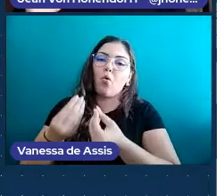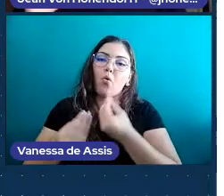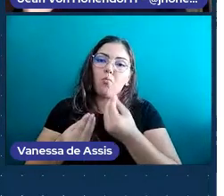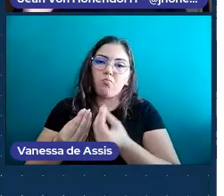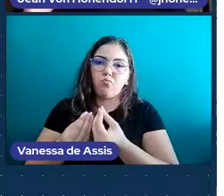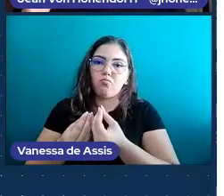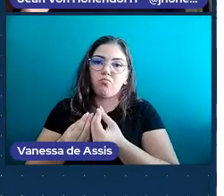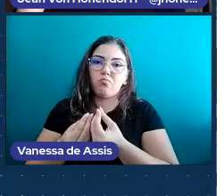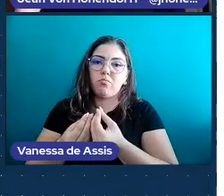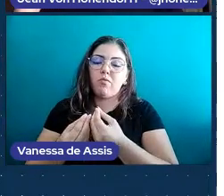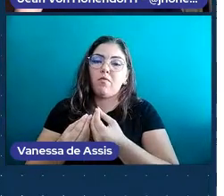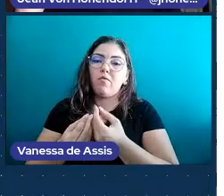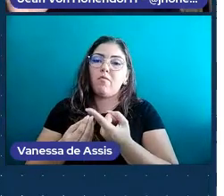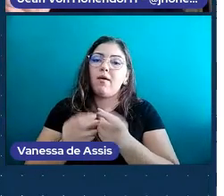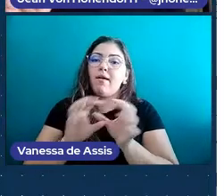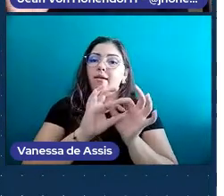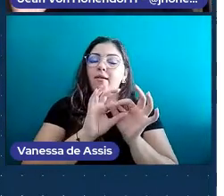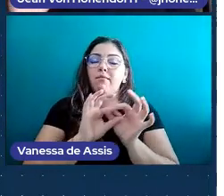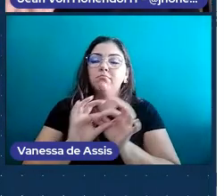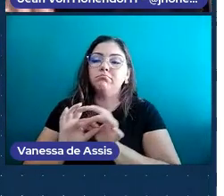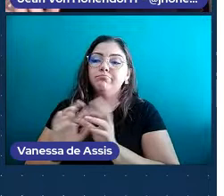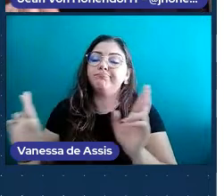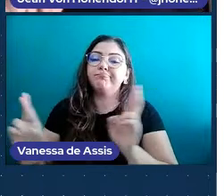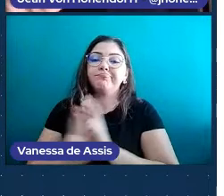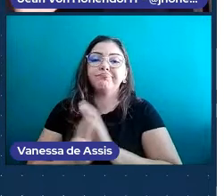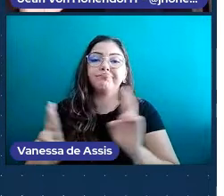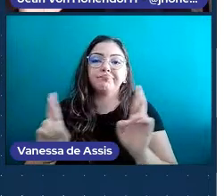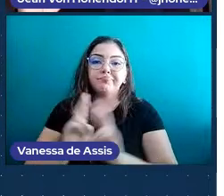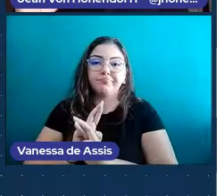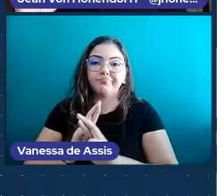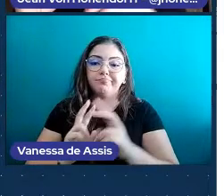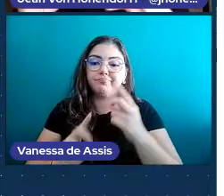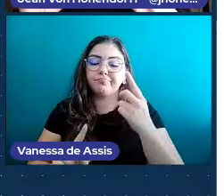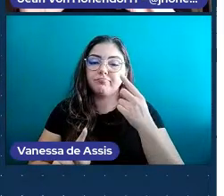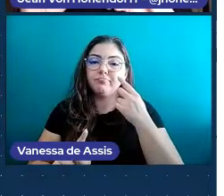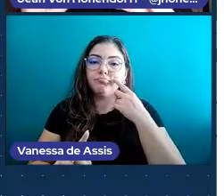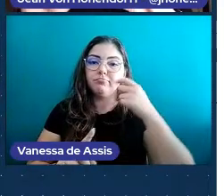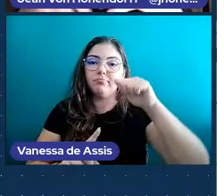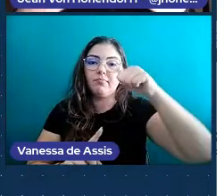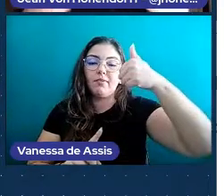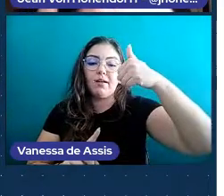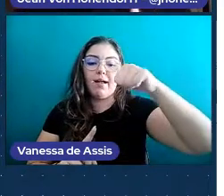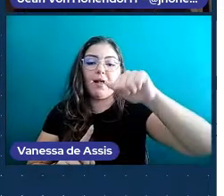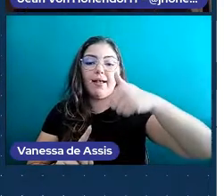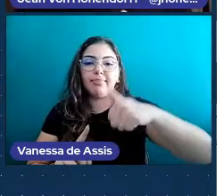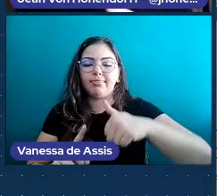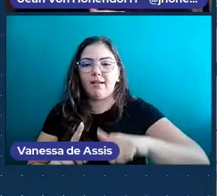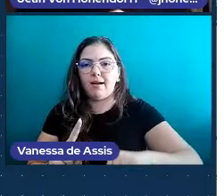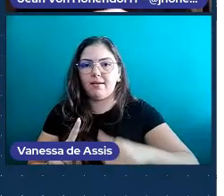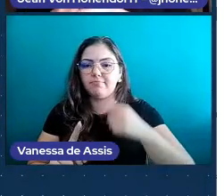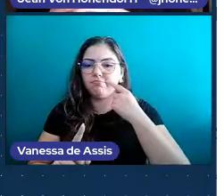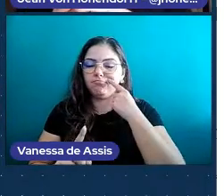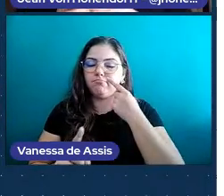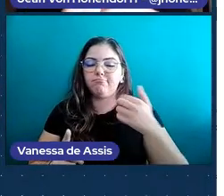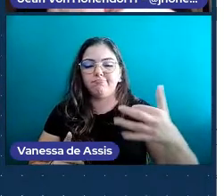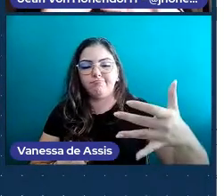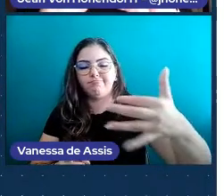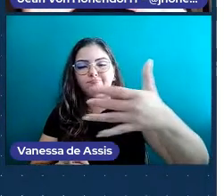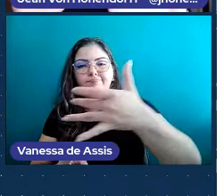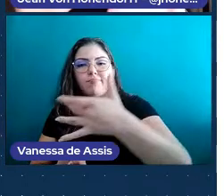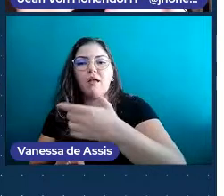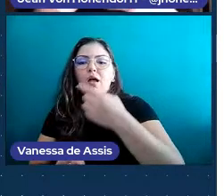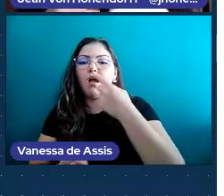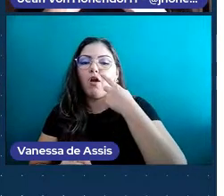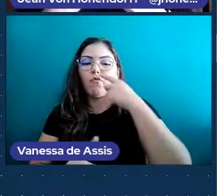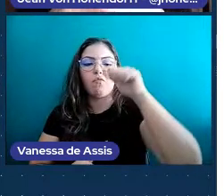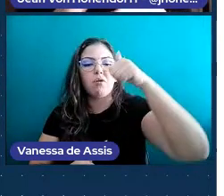estar relacionada à análise e interpretação dos resultados, né, dos dados, melhor dizendo, de pesquisa.